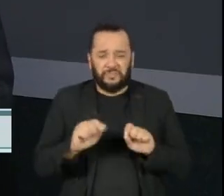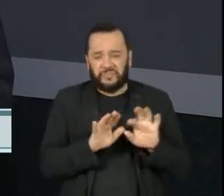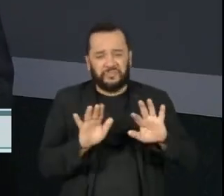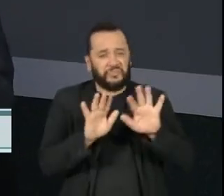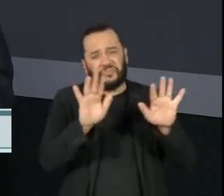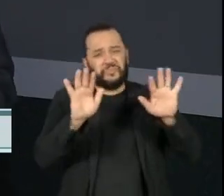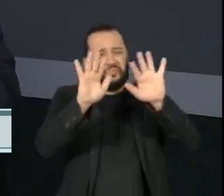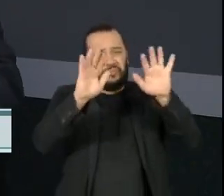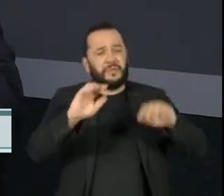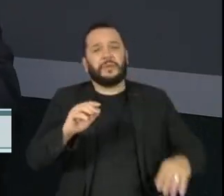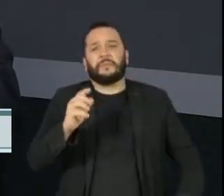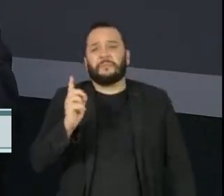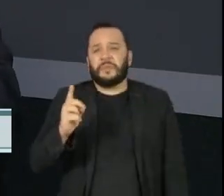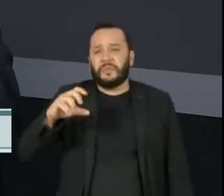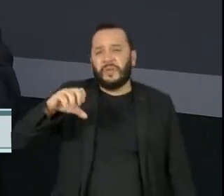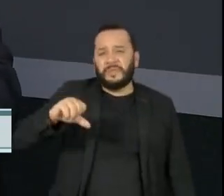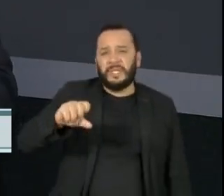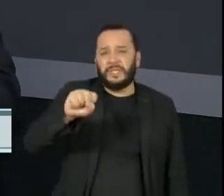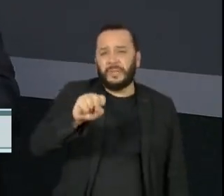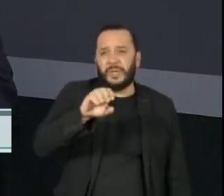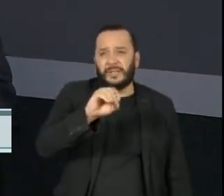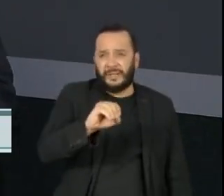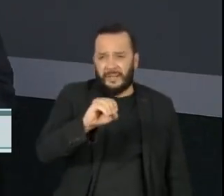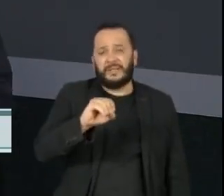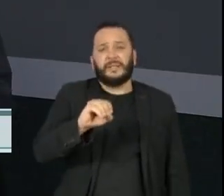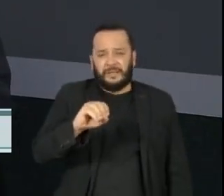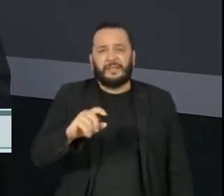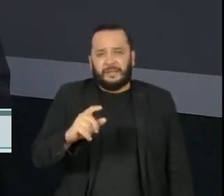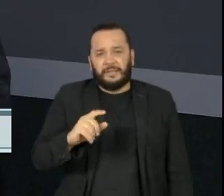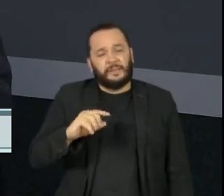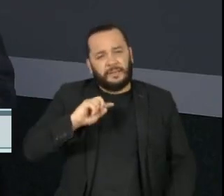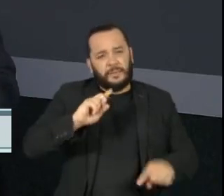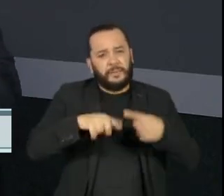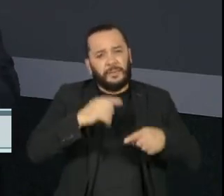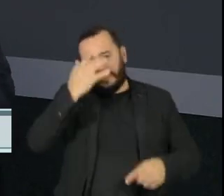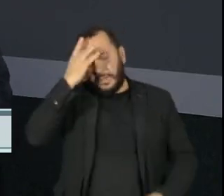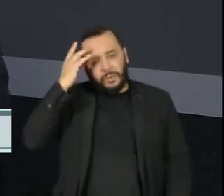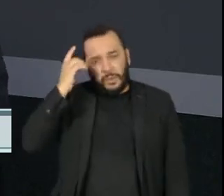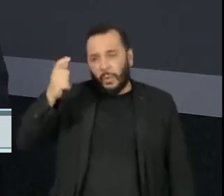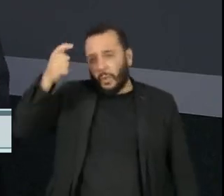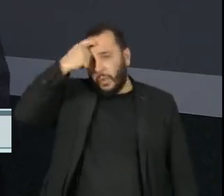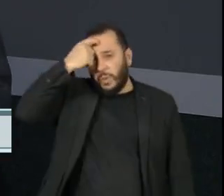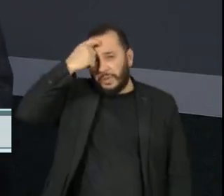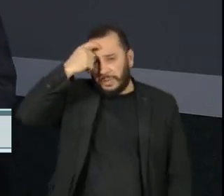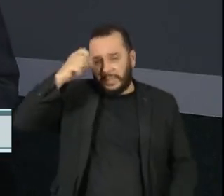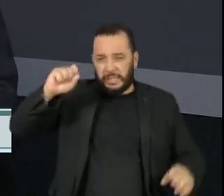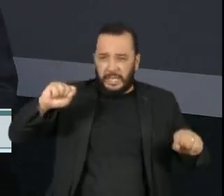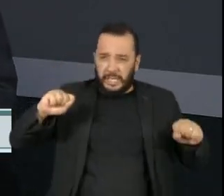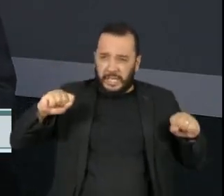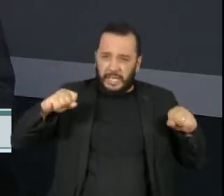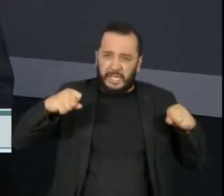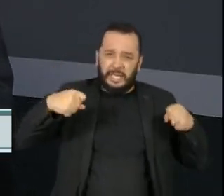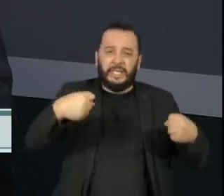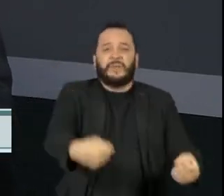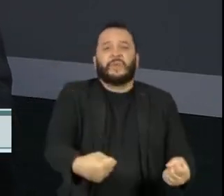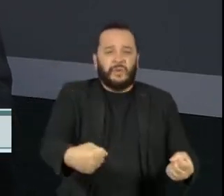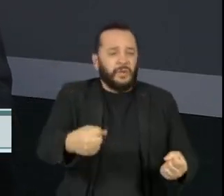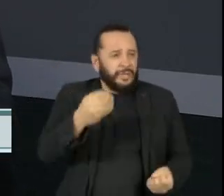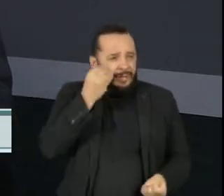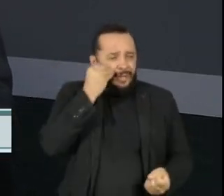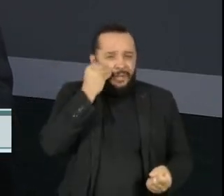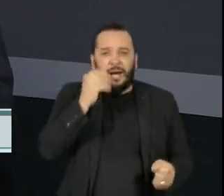1980 houve uma grande o início de uma grande conscientização e um esforço Global né para